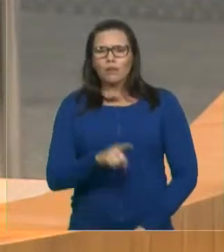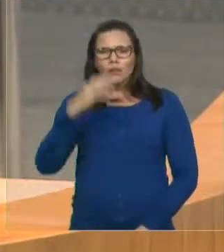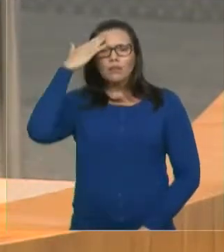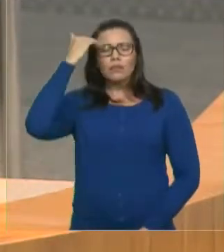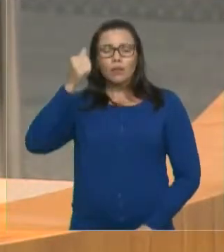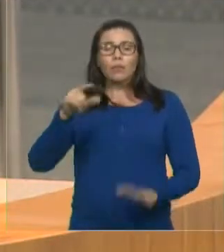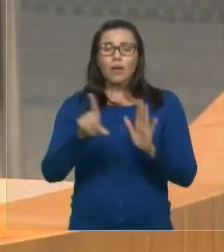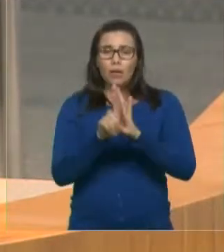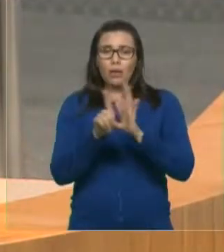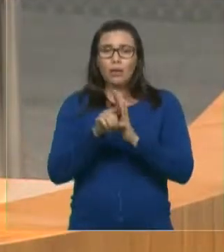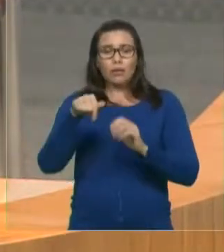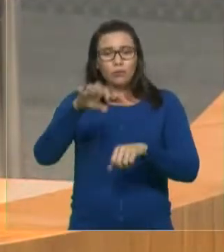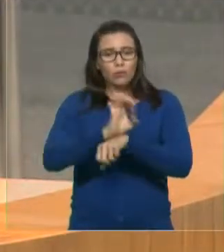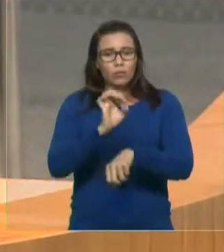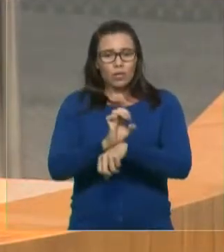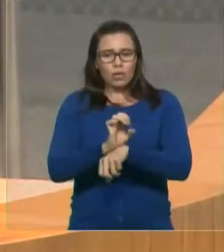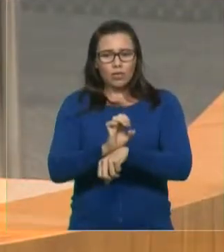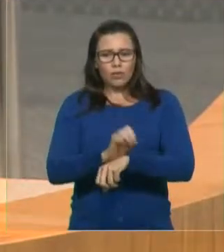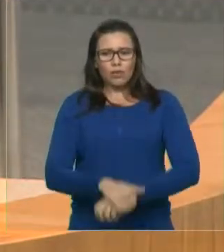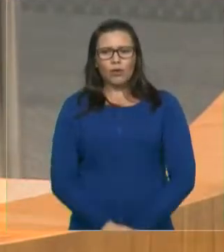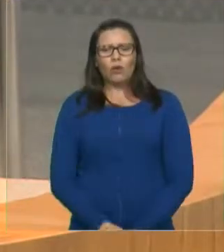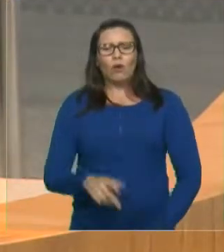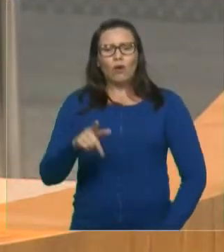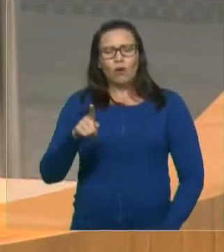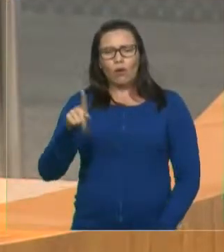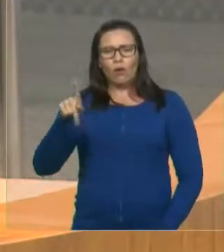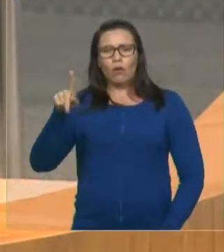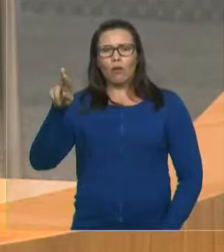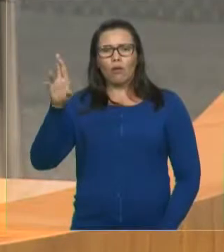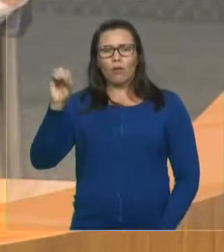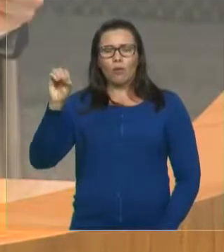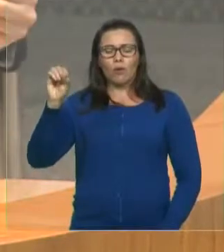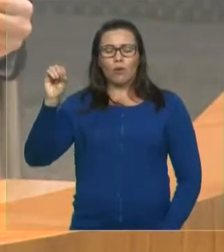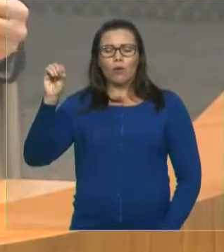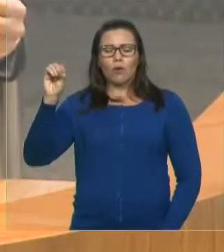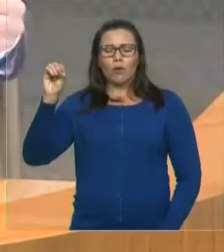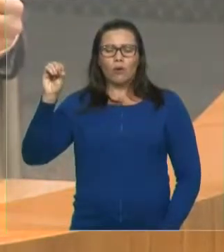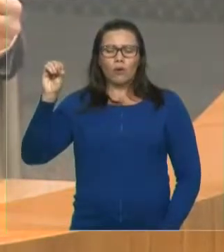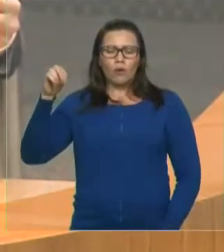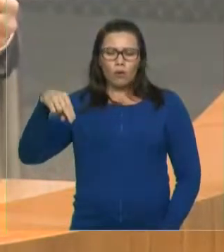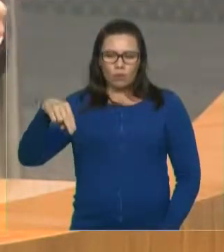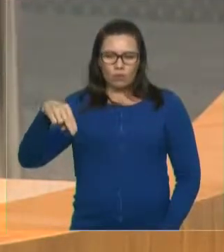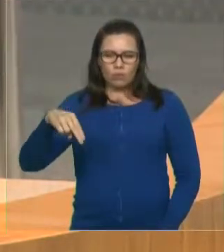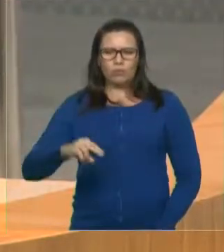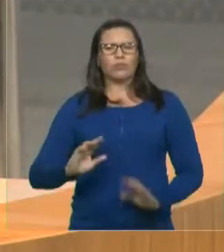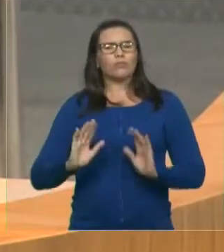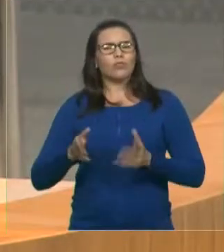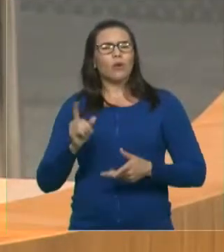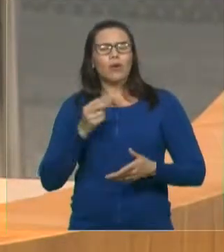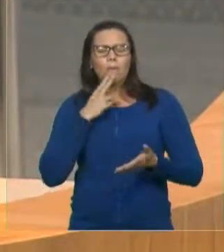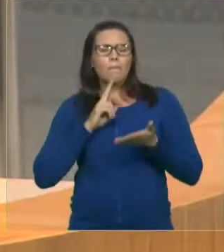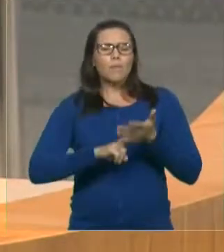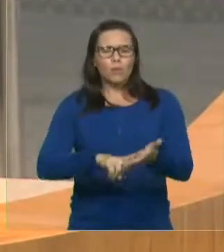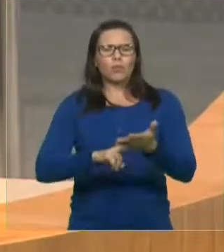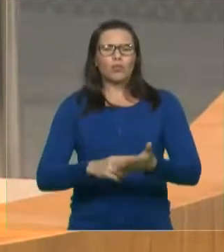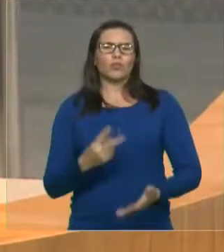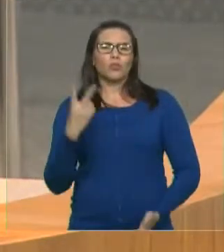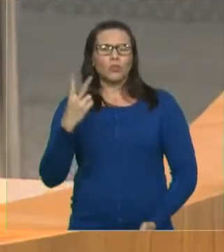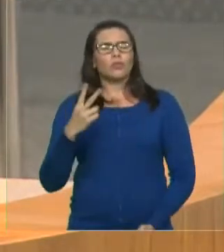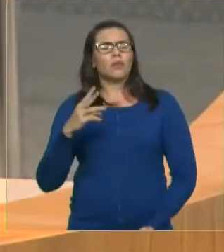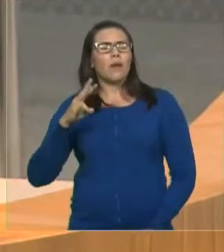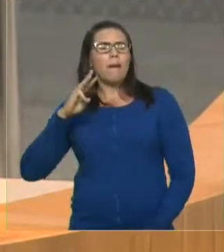Excelência mesmo citou, o PROCON já aplicou multas de quase 2 milhões de reais. Ou seja, multas essas que